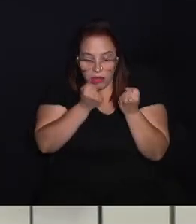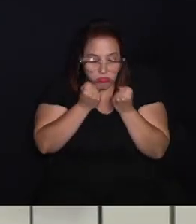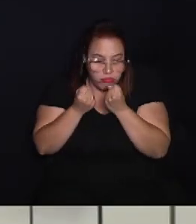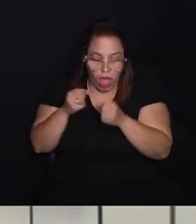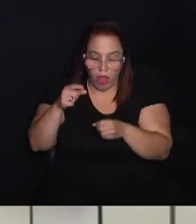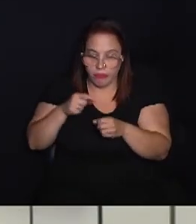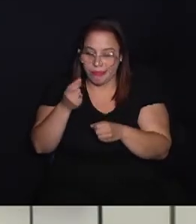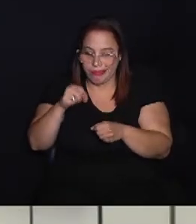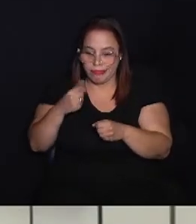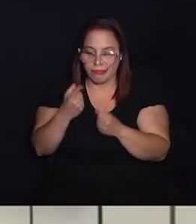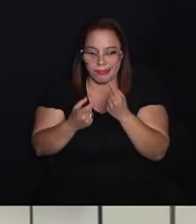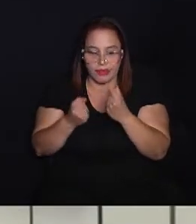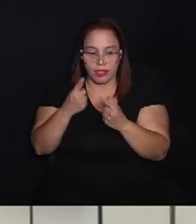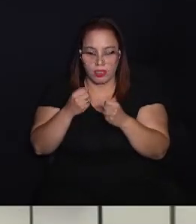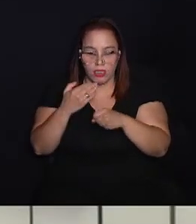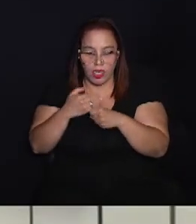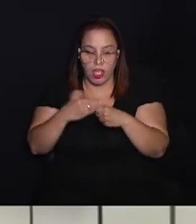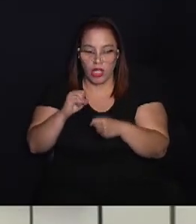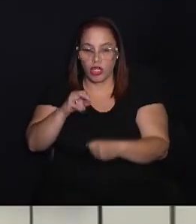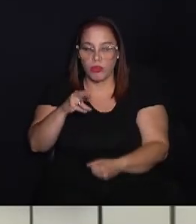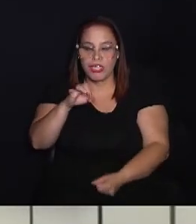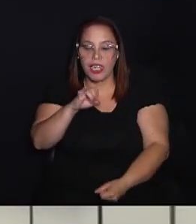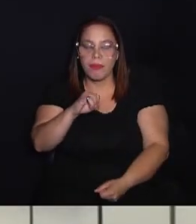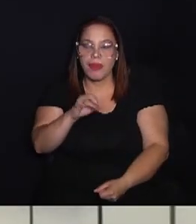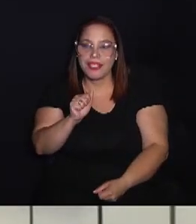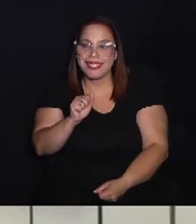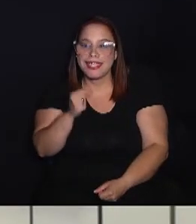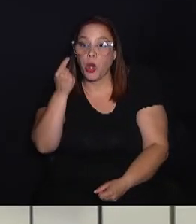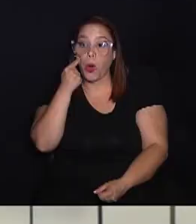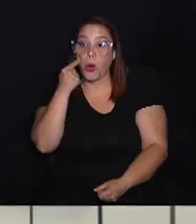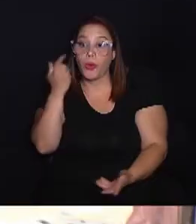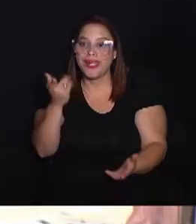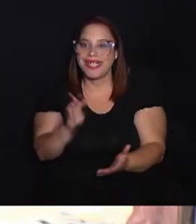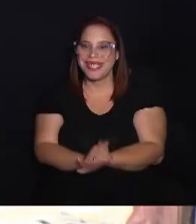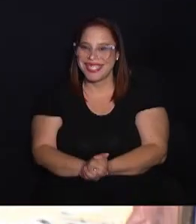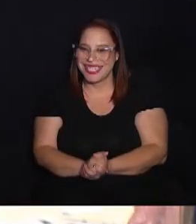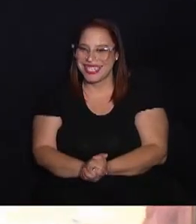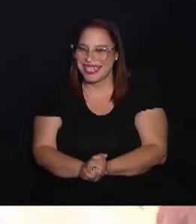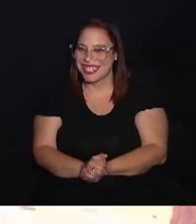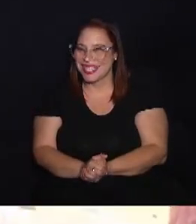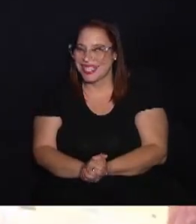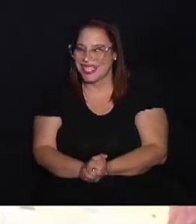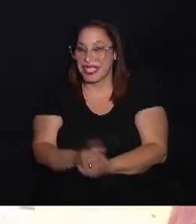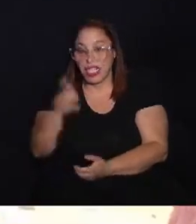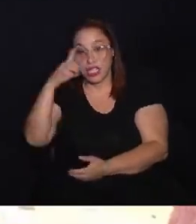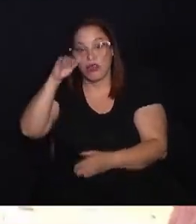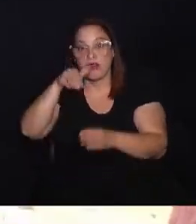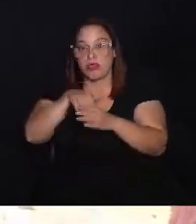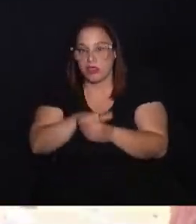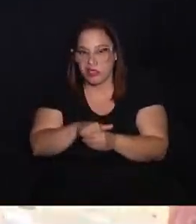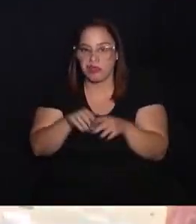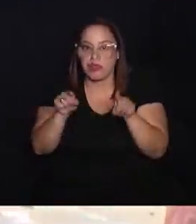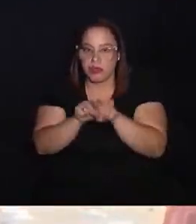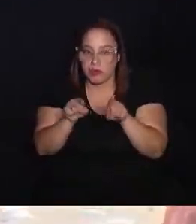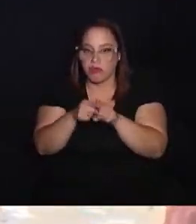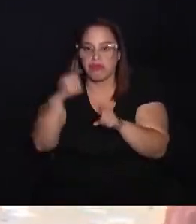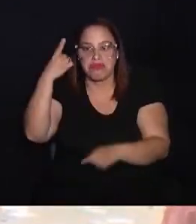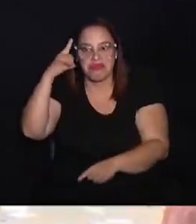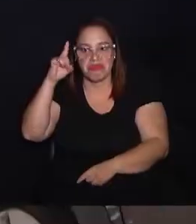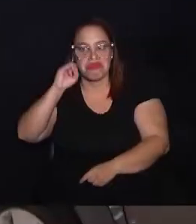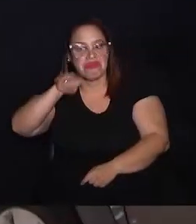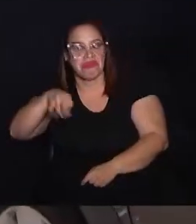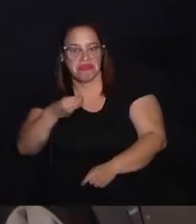não. Mas eu acho que não deve sujar a cidade, né? Incomoda um pouquinho, principalmente pela sujeira que fica depois, né? Mas acho que não tem muito que